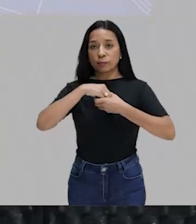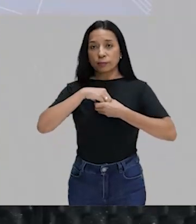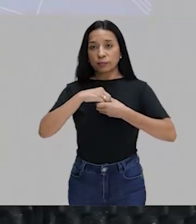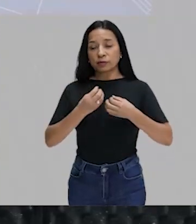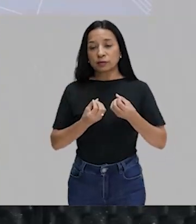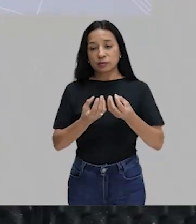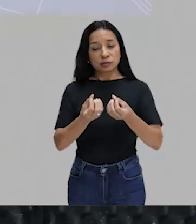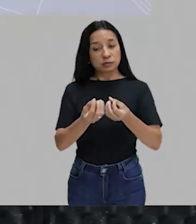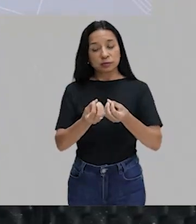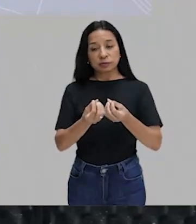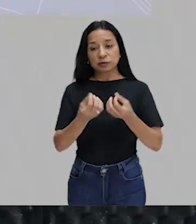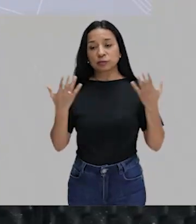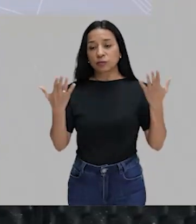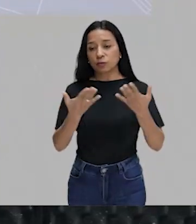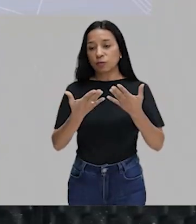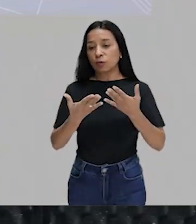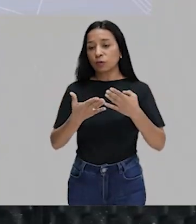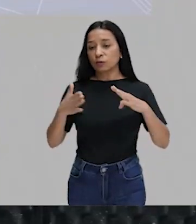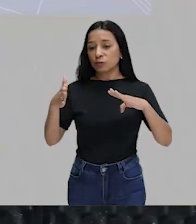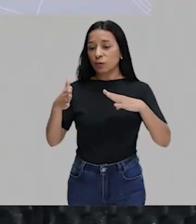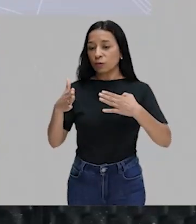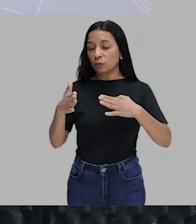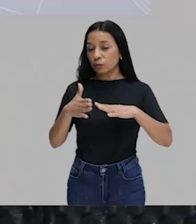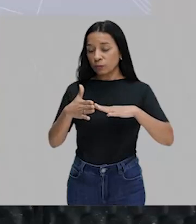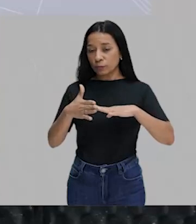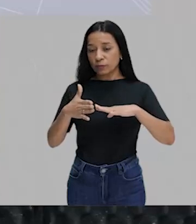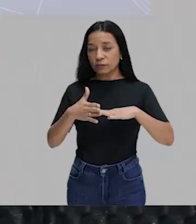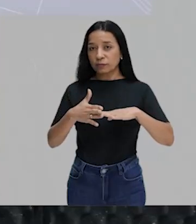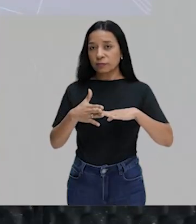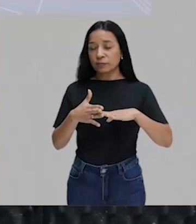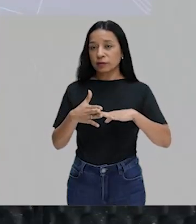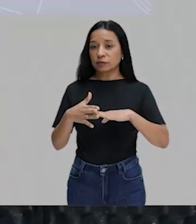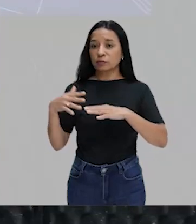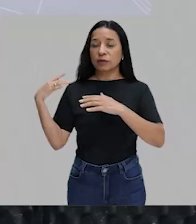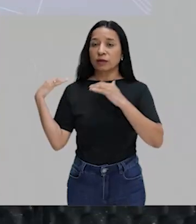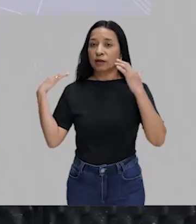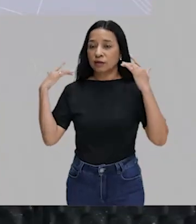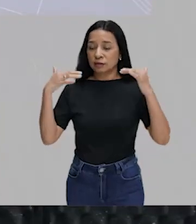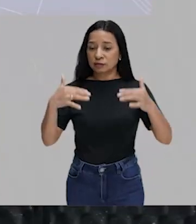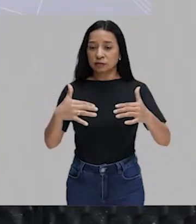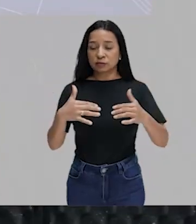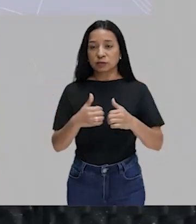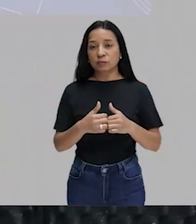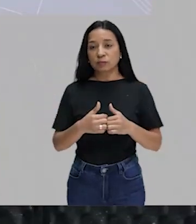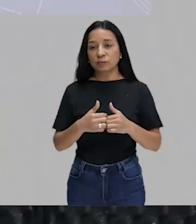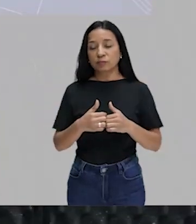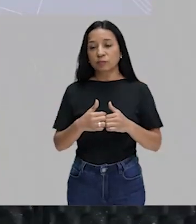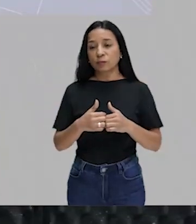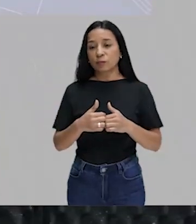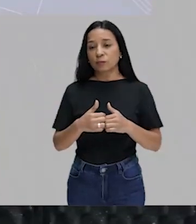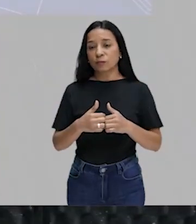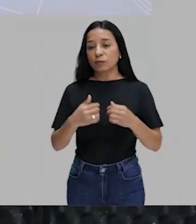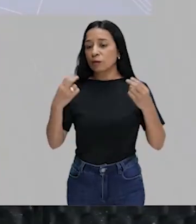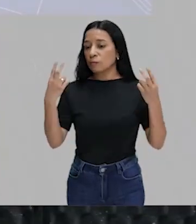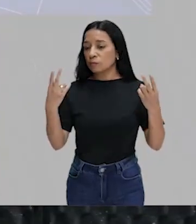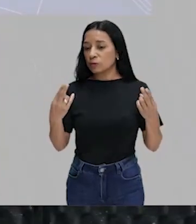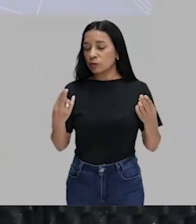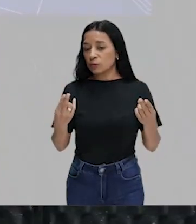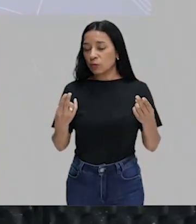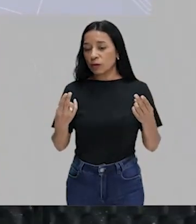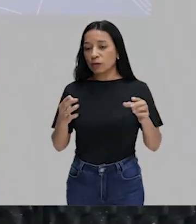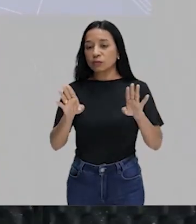sendo contemporâneo do movimento realista. Agora, uma coisa comum, o parnasianismo vem se contrapor